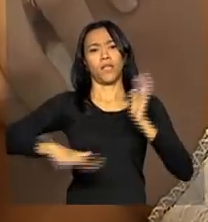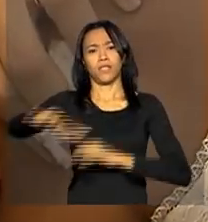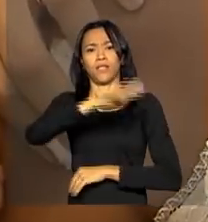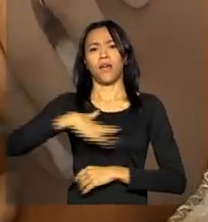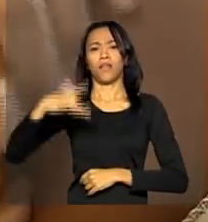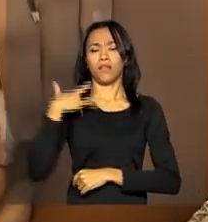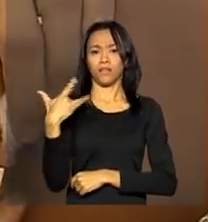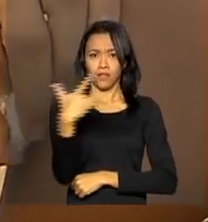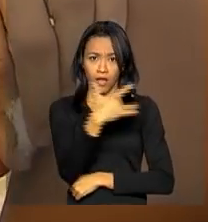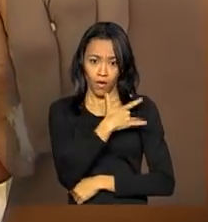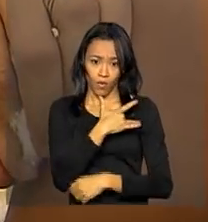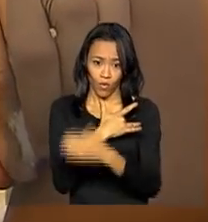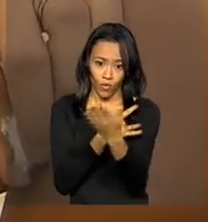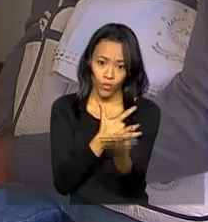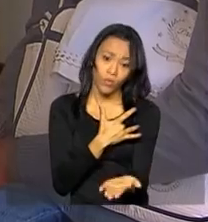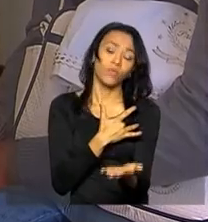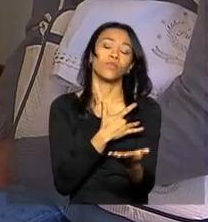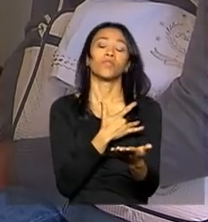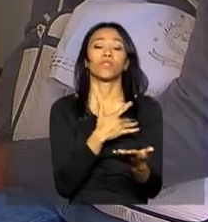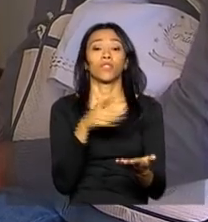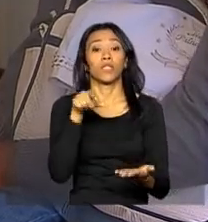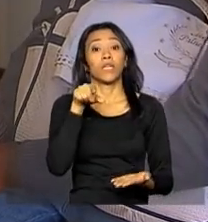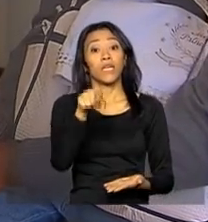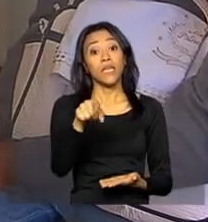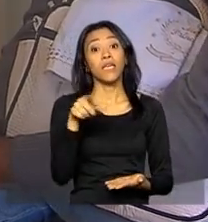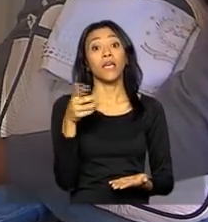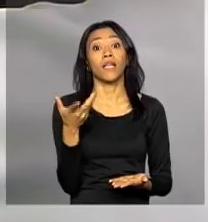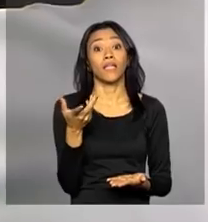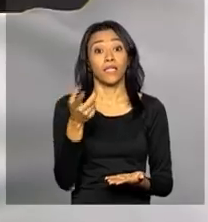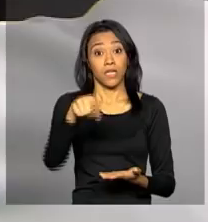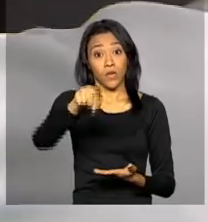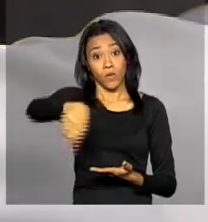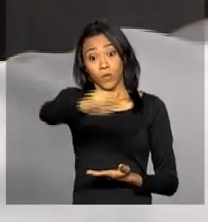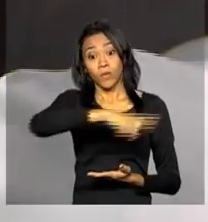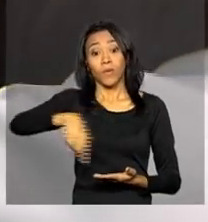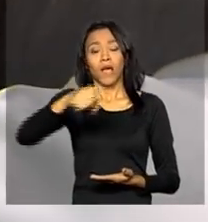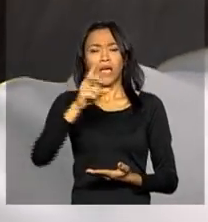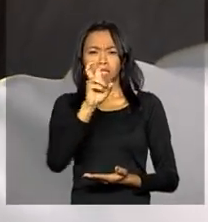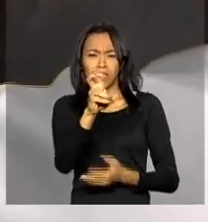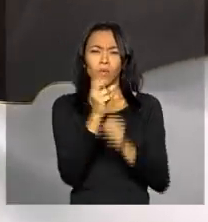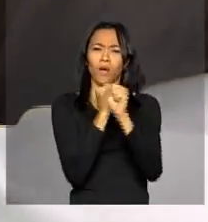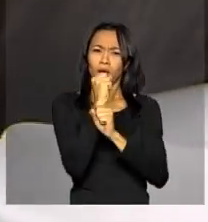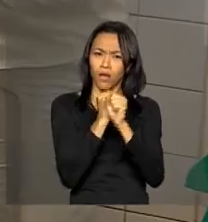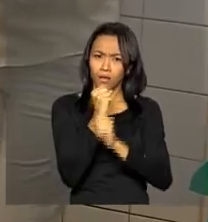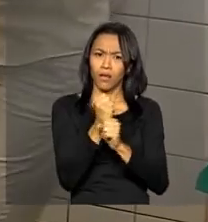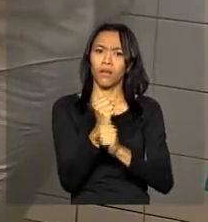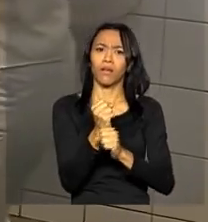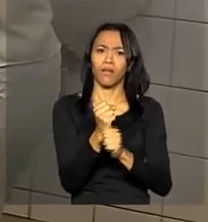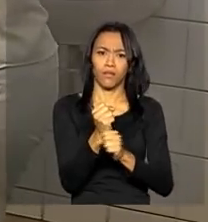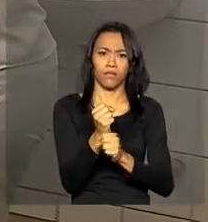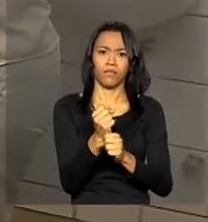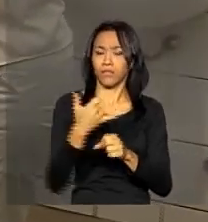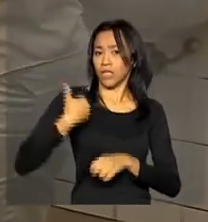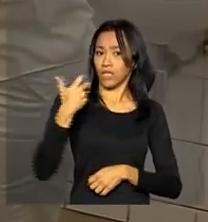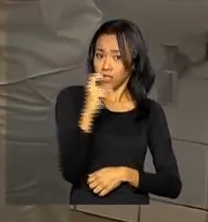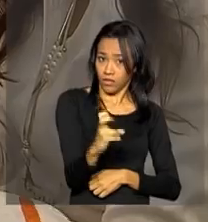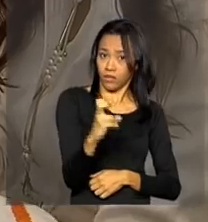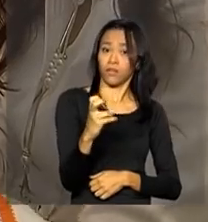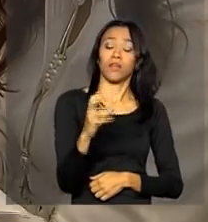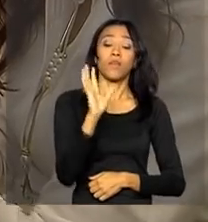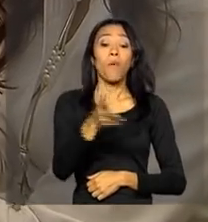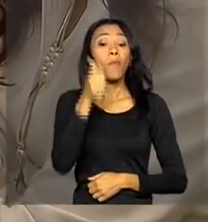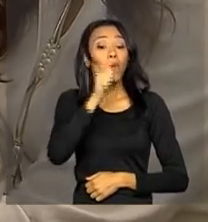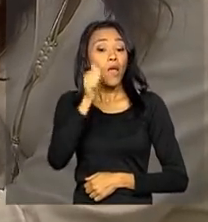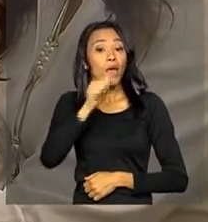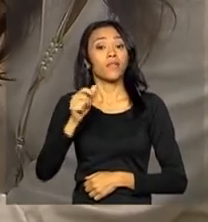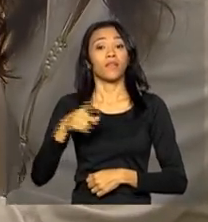das redes pública e privada. Crianças de 6 meses a 5 anos incompletos, gestantes e mulheres com